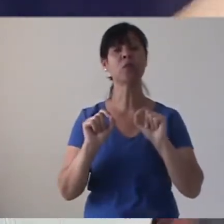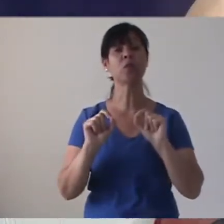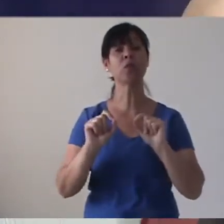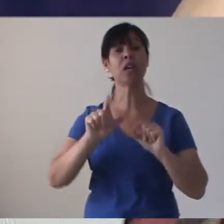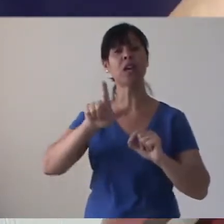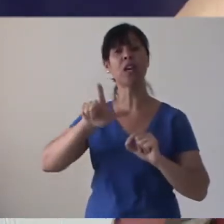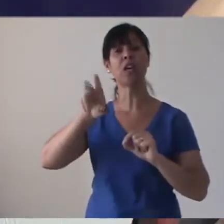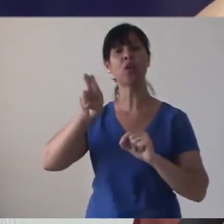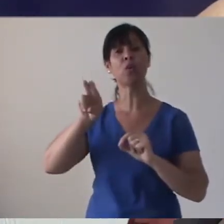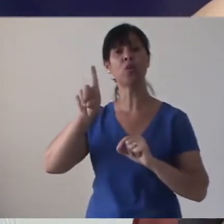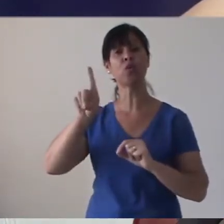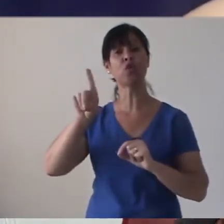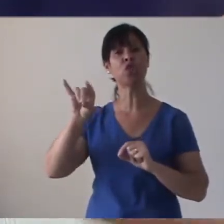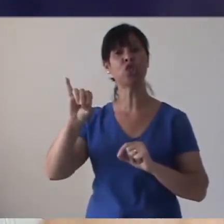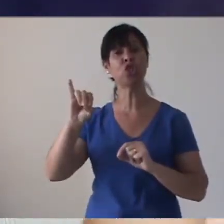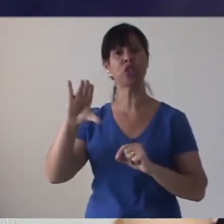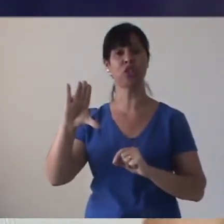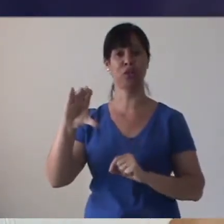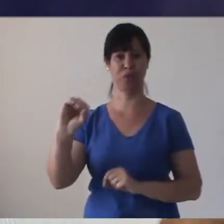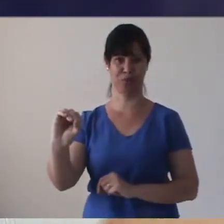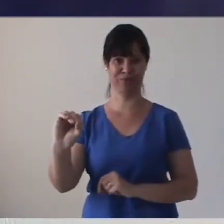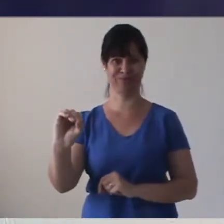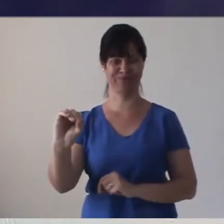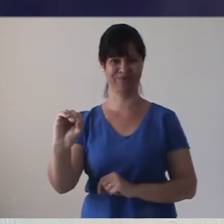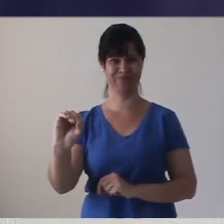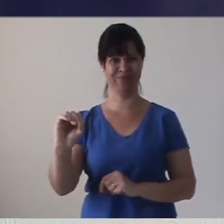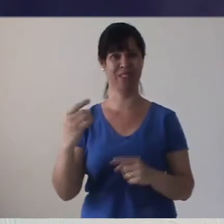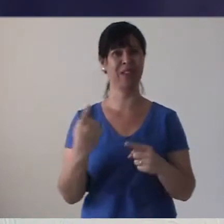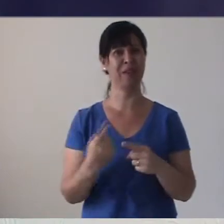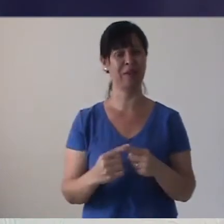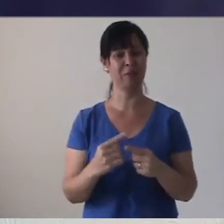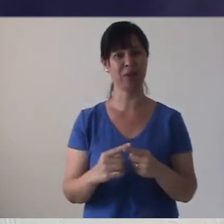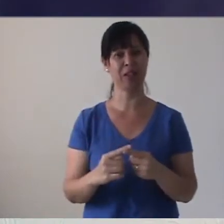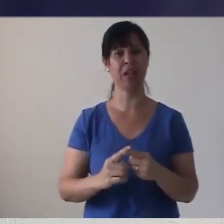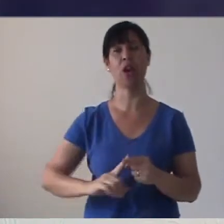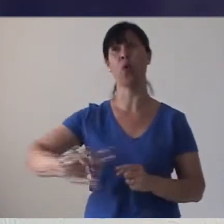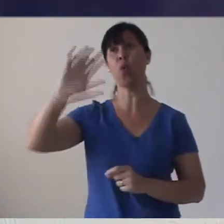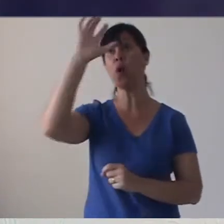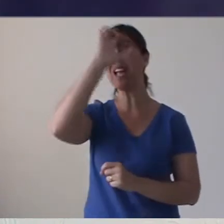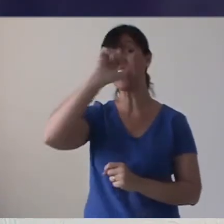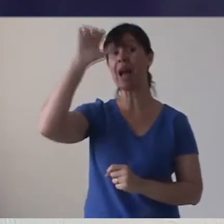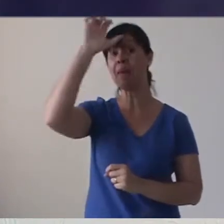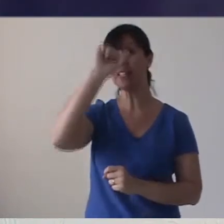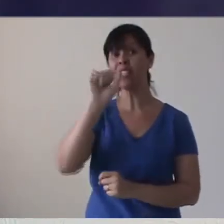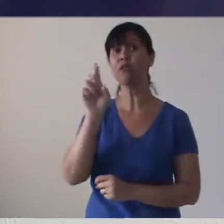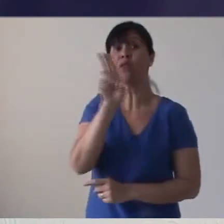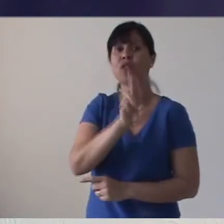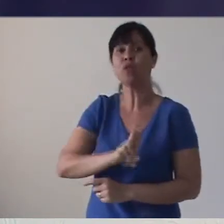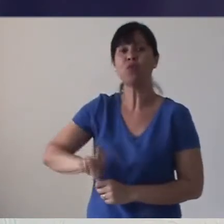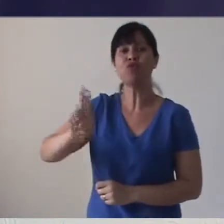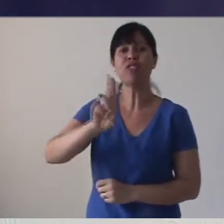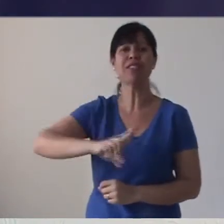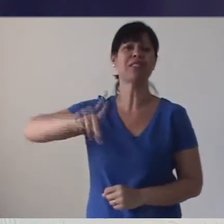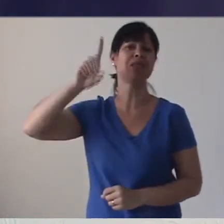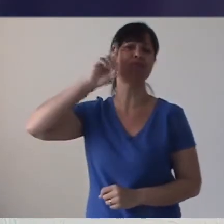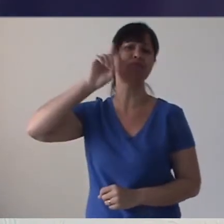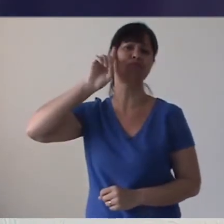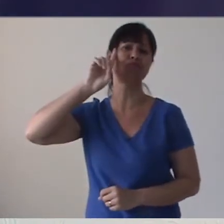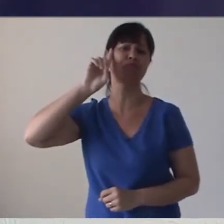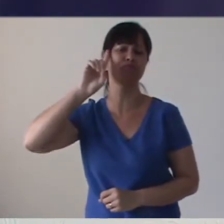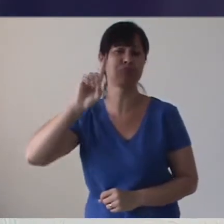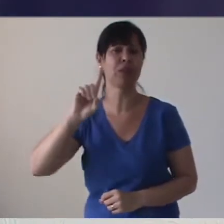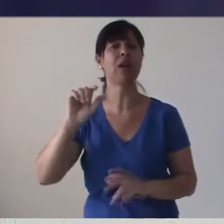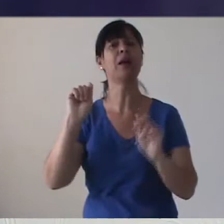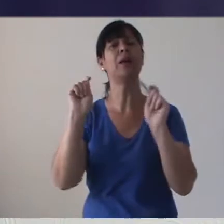um ponto onde a gente diz que o que você aprendeu, você usa na sua rotina diária, na sua vida, mas ela